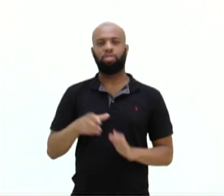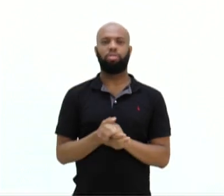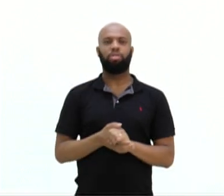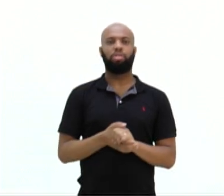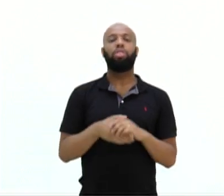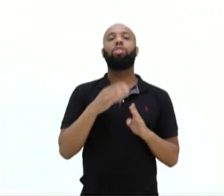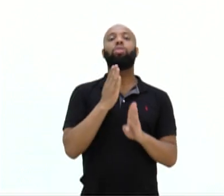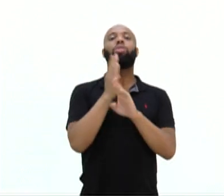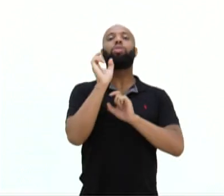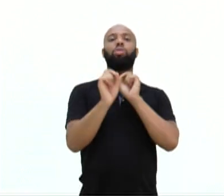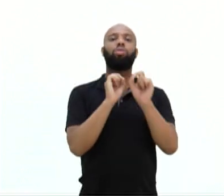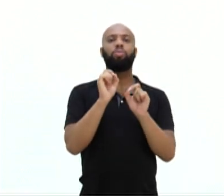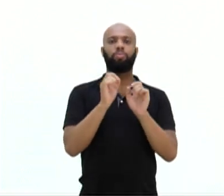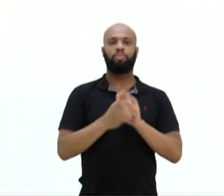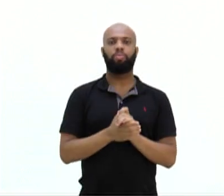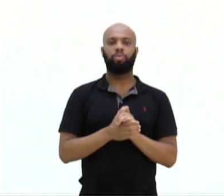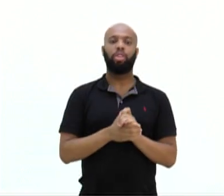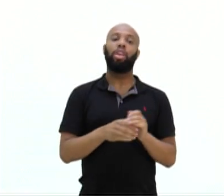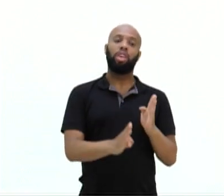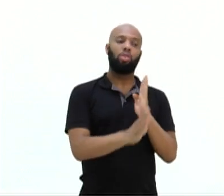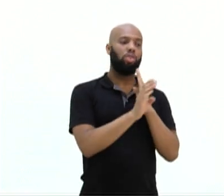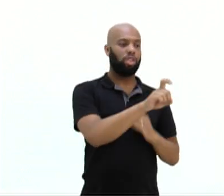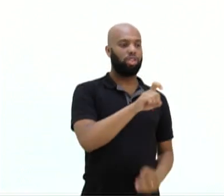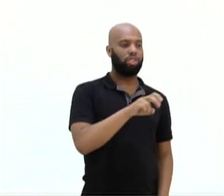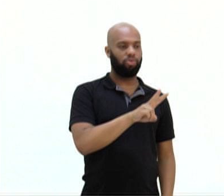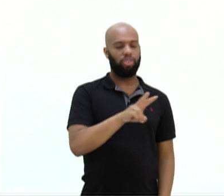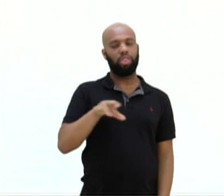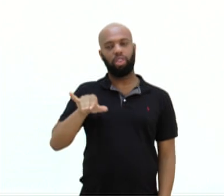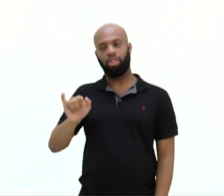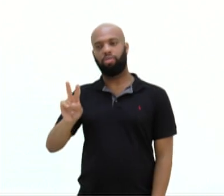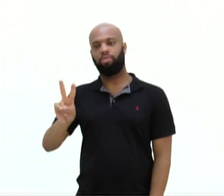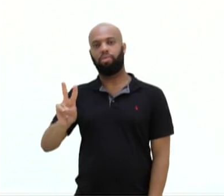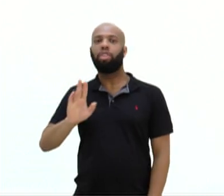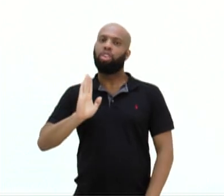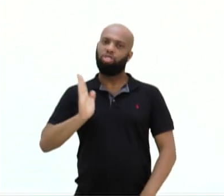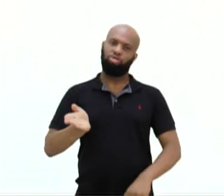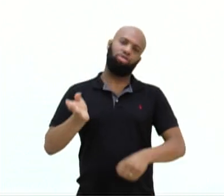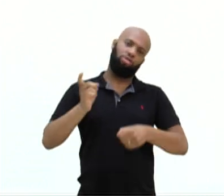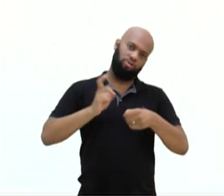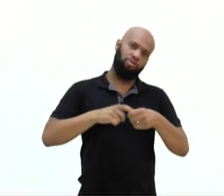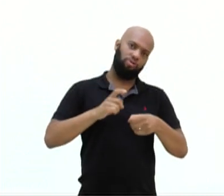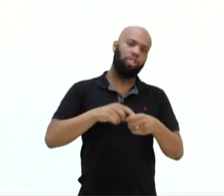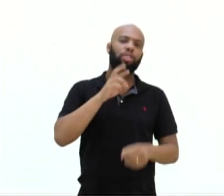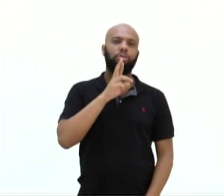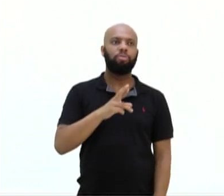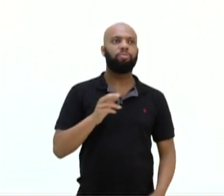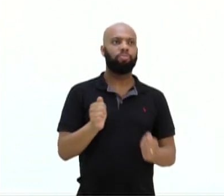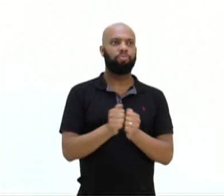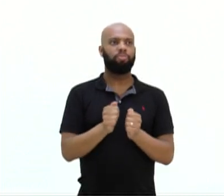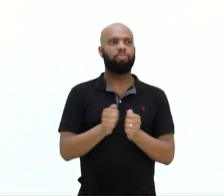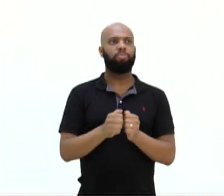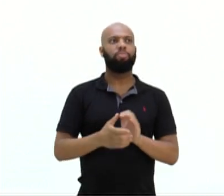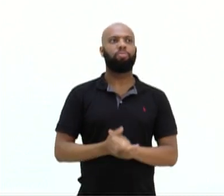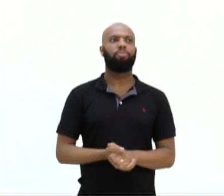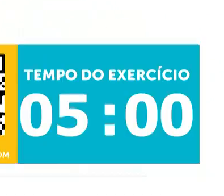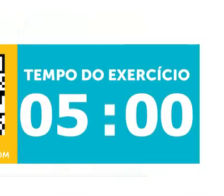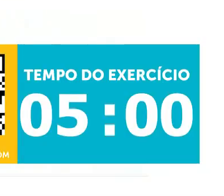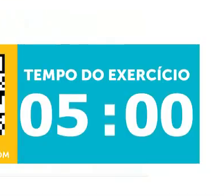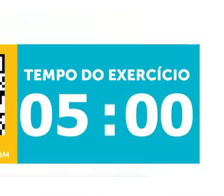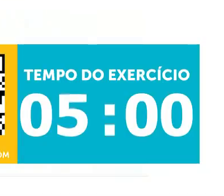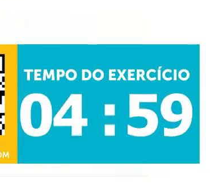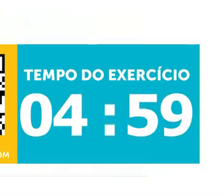Mais um exercício. Agora, Quais as coordenadas, um exercício mais